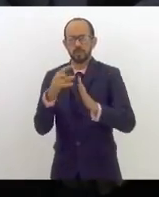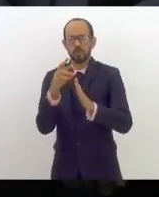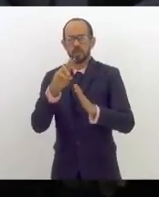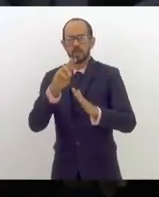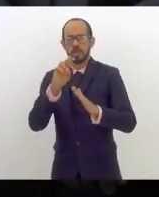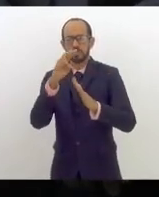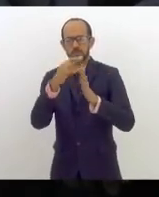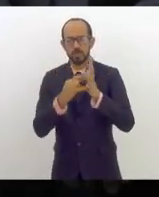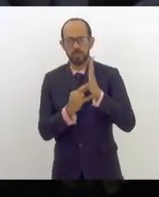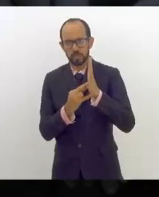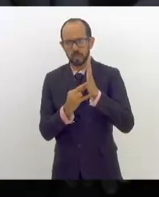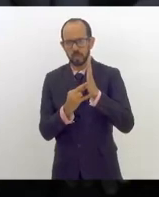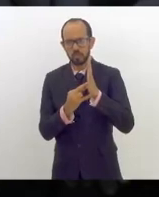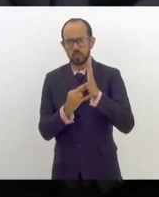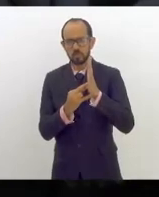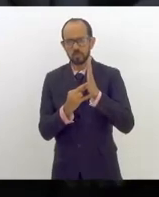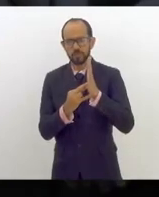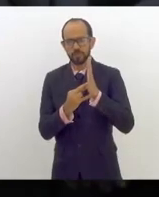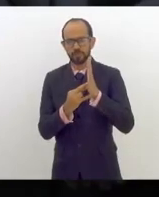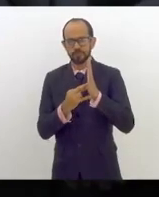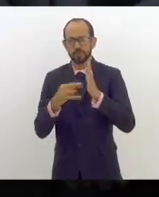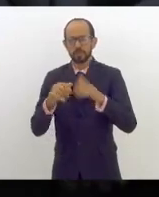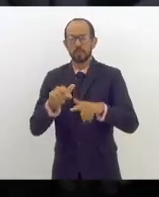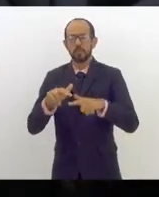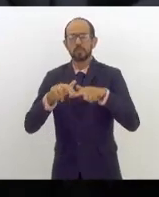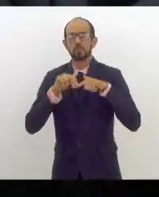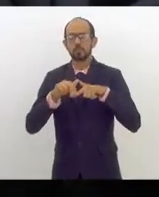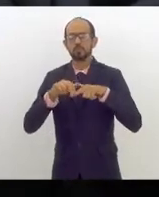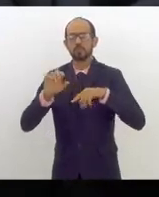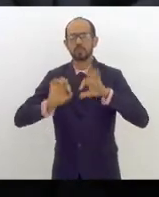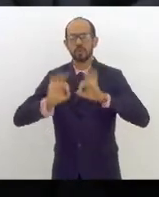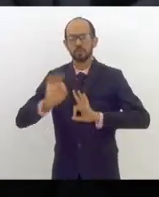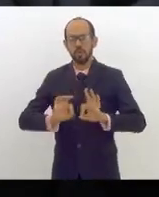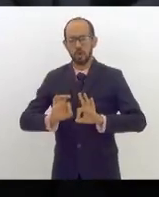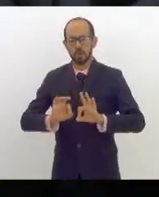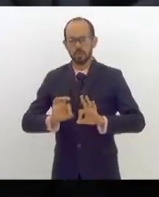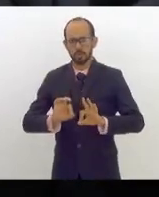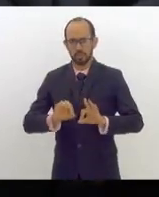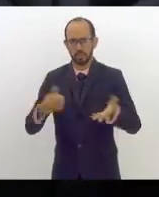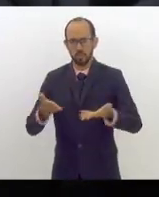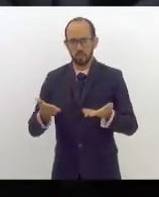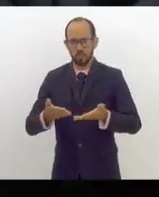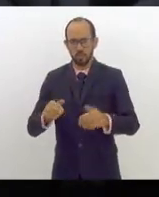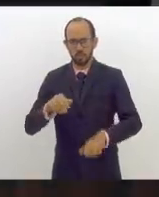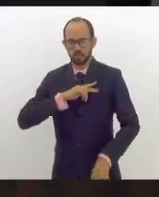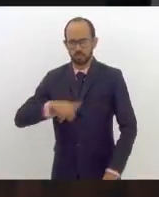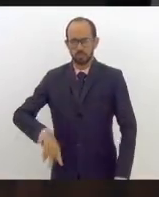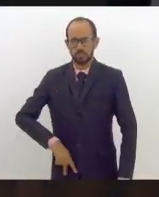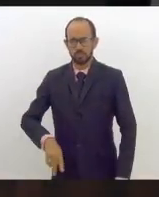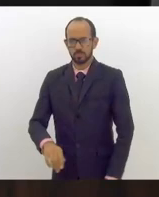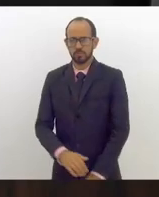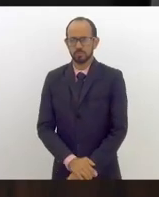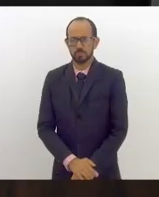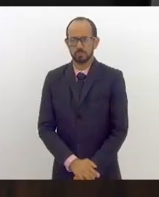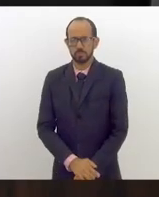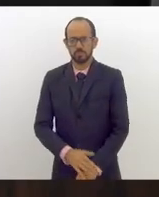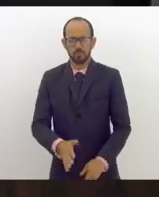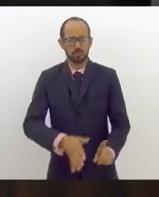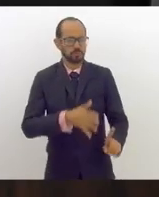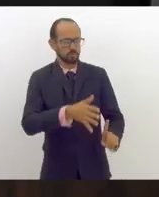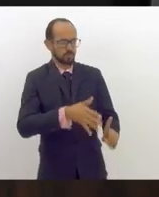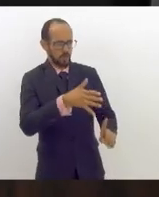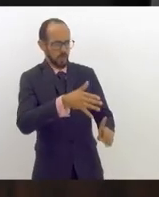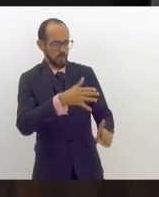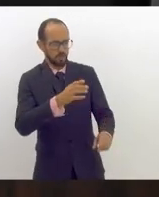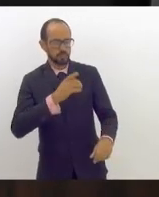a matéria de ordem regimental por isso faço questão de ordem no início dessa pauta senhor presidente com a palavra pela ordem